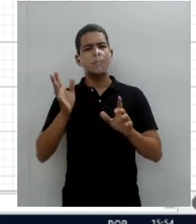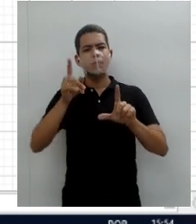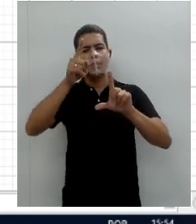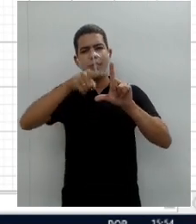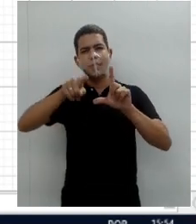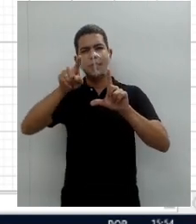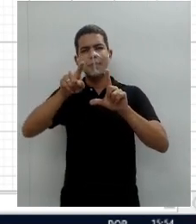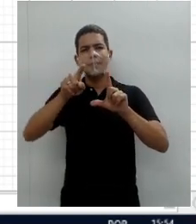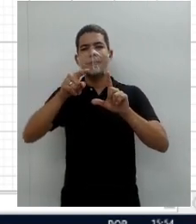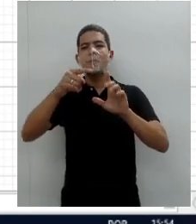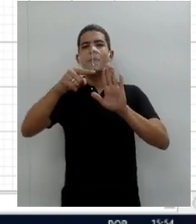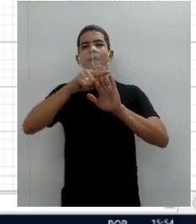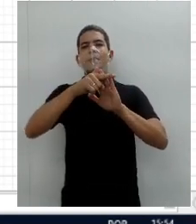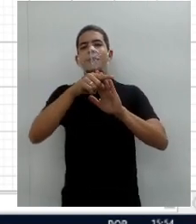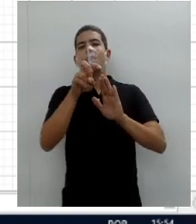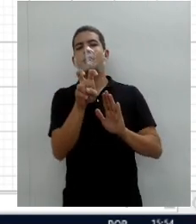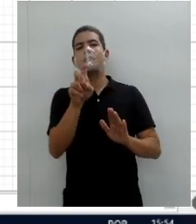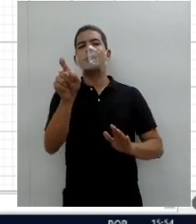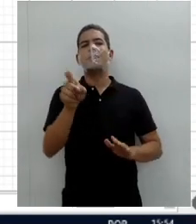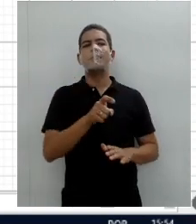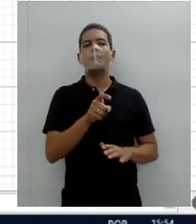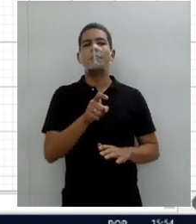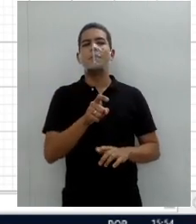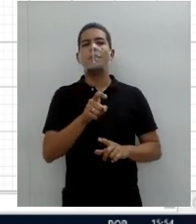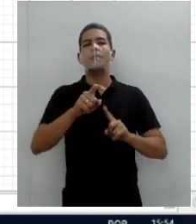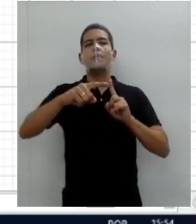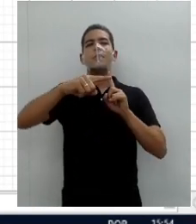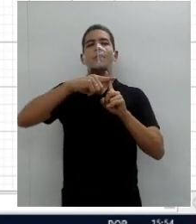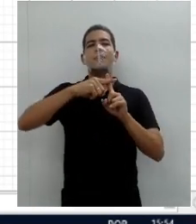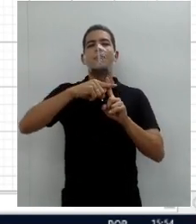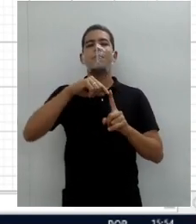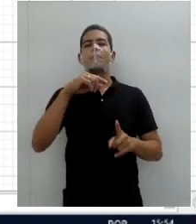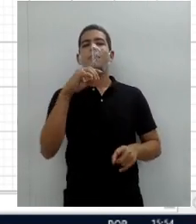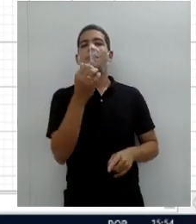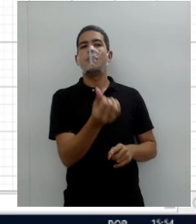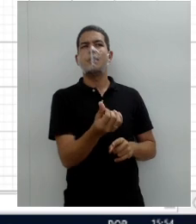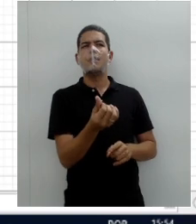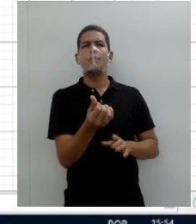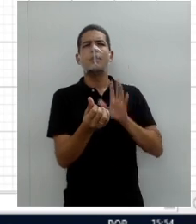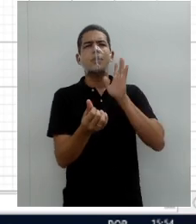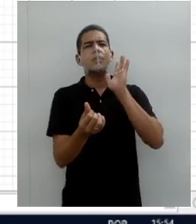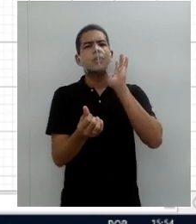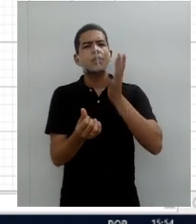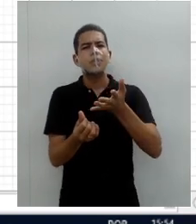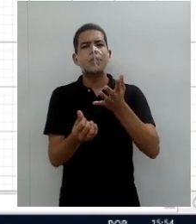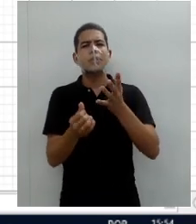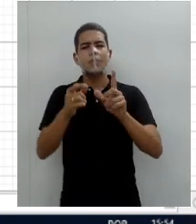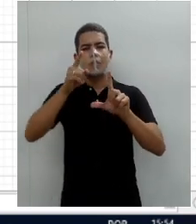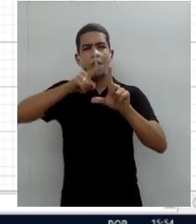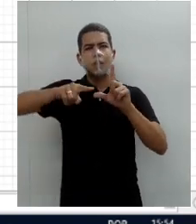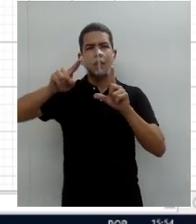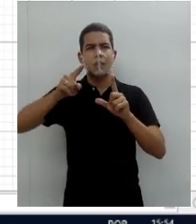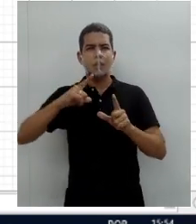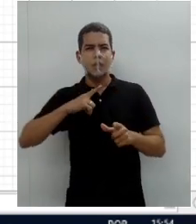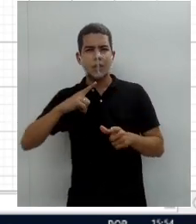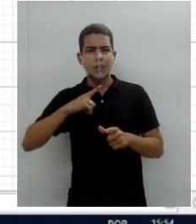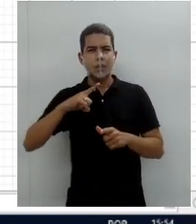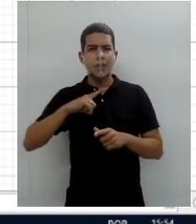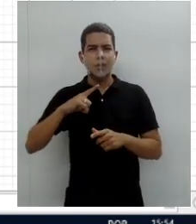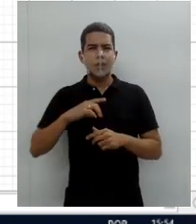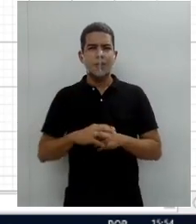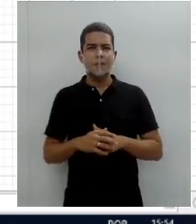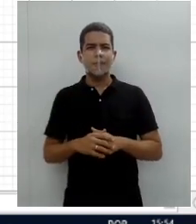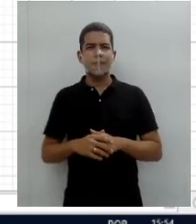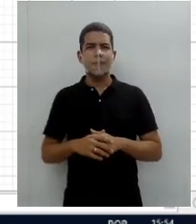menos 5x, olha, mais 6, já tem uma parábola construída aí, ó. O gráfico dela está apresentado